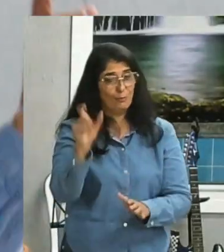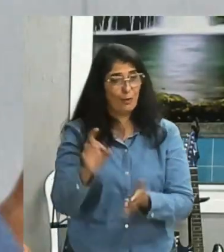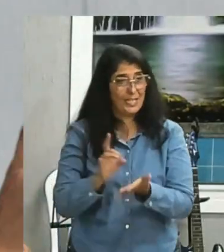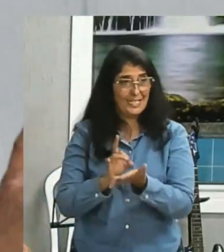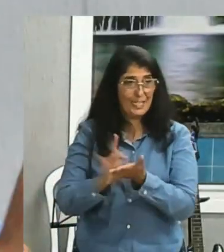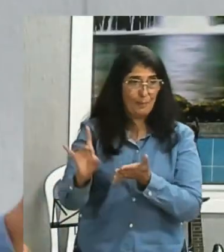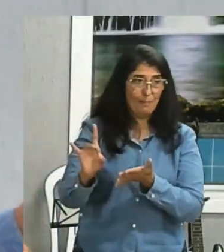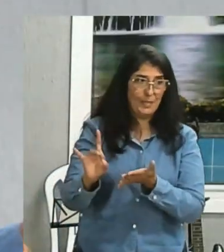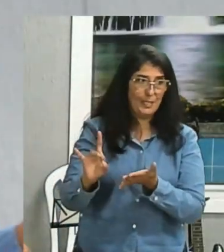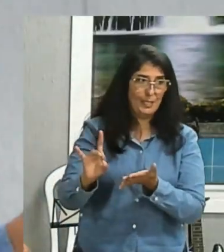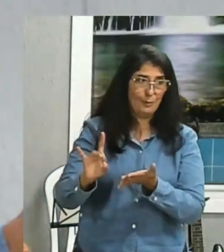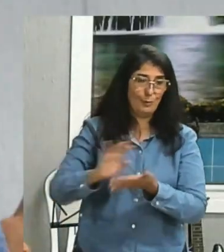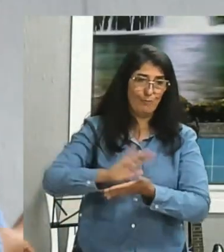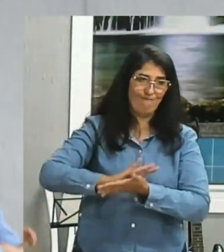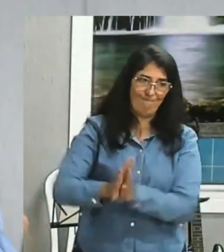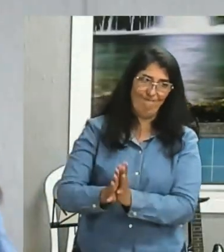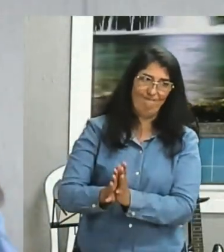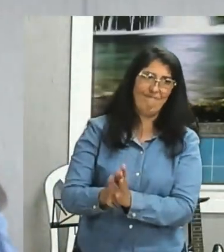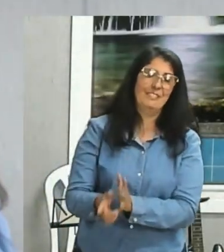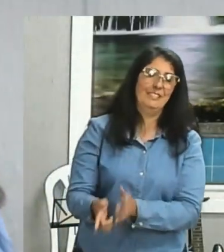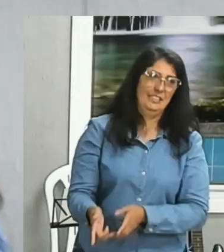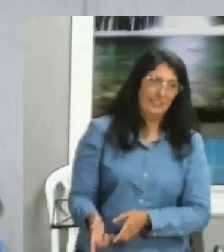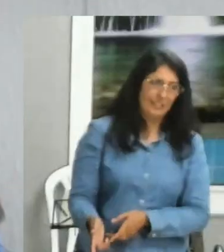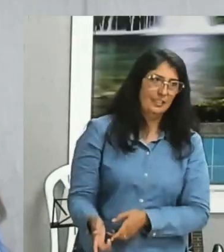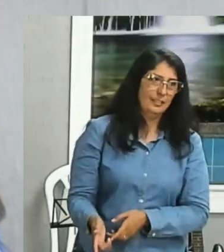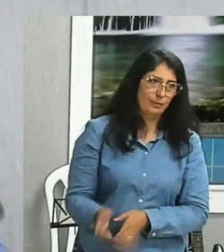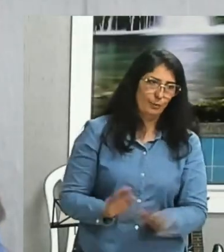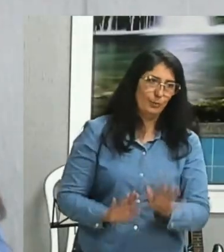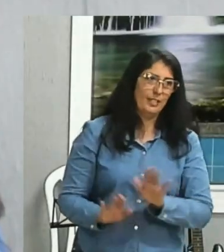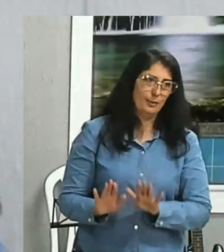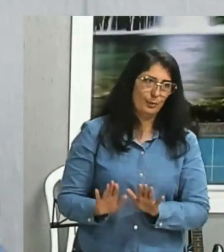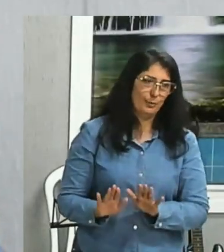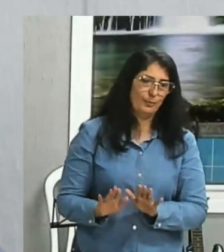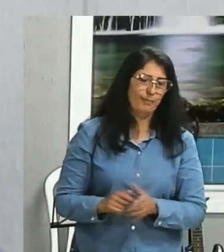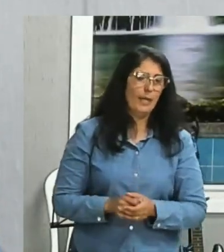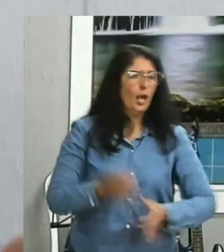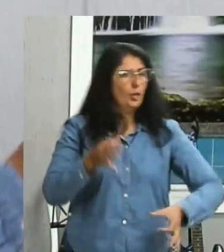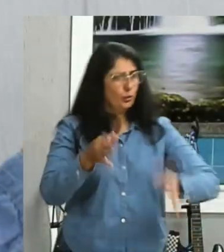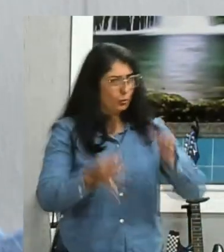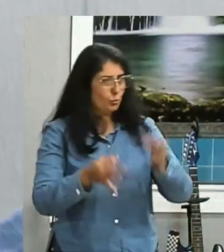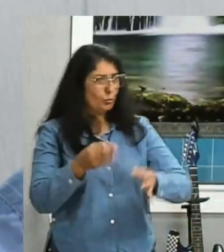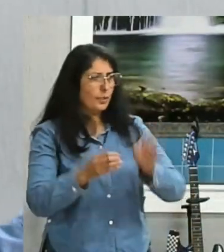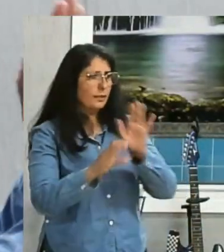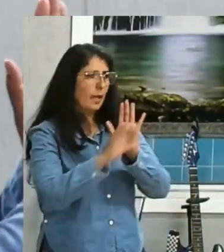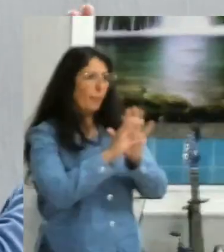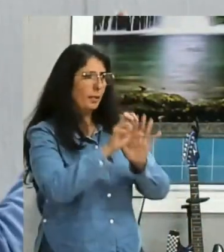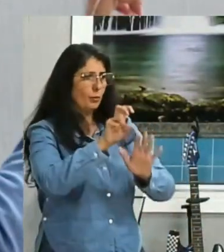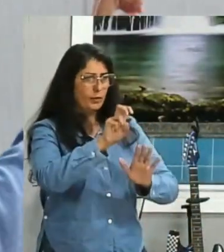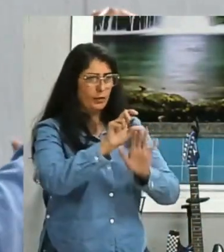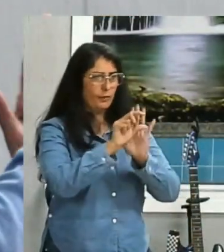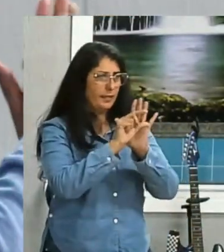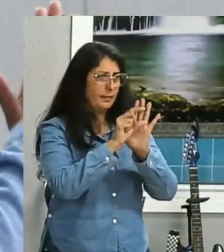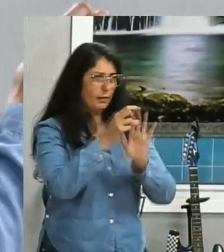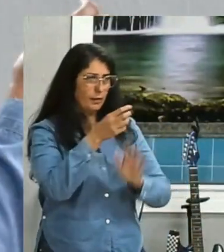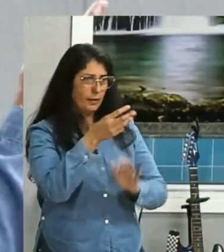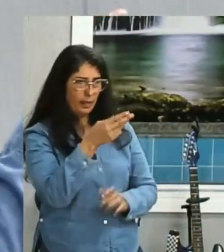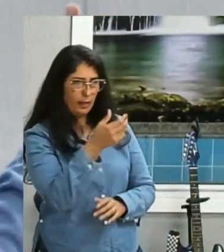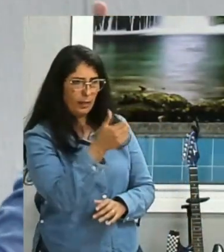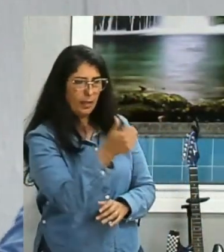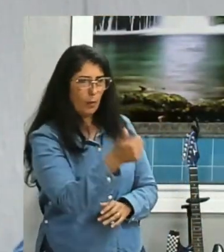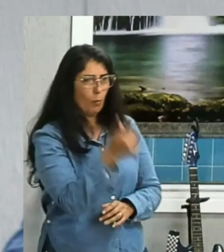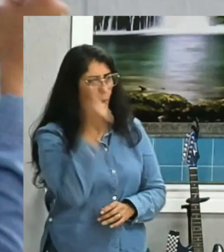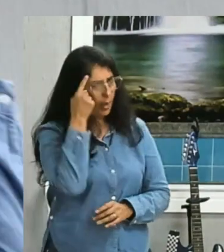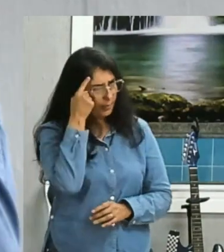Senhor. Em Juízes capítulo 5, versículo 31, essa